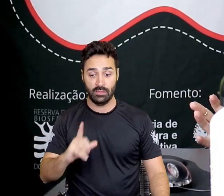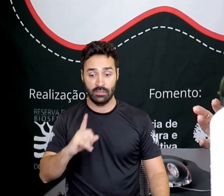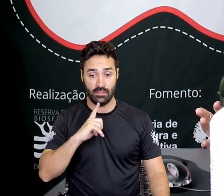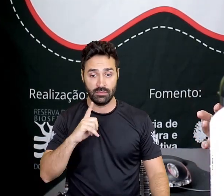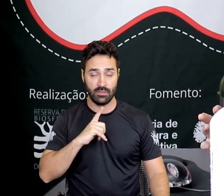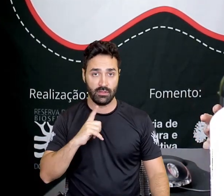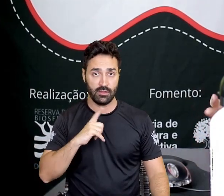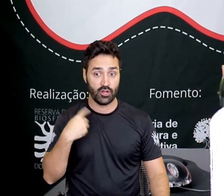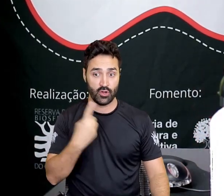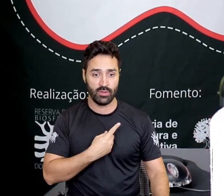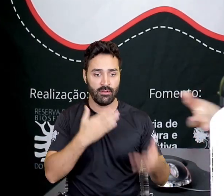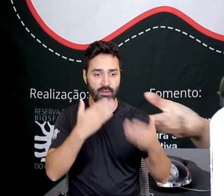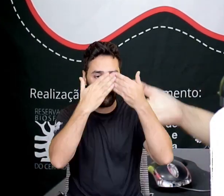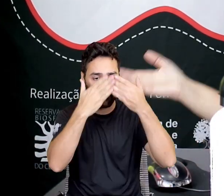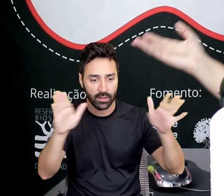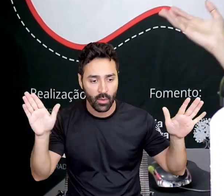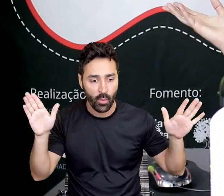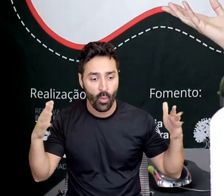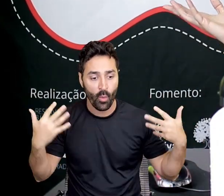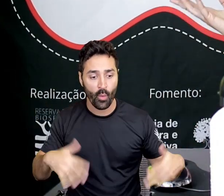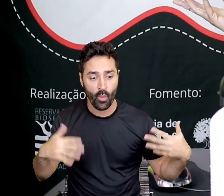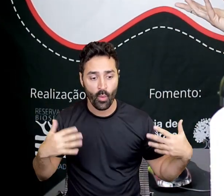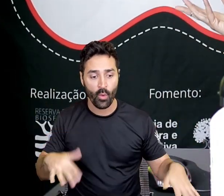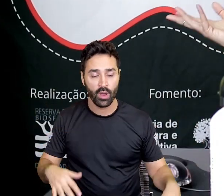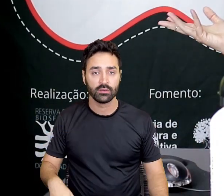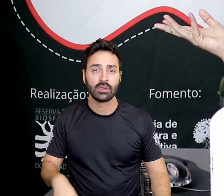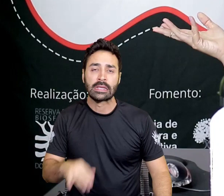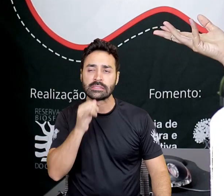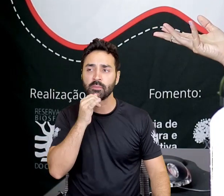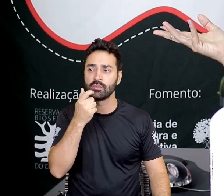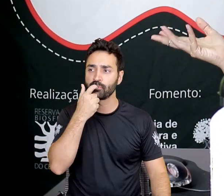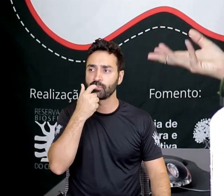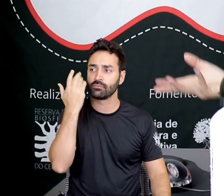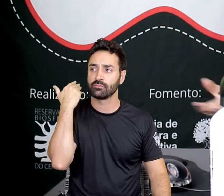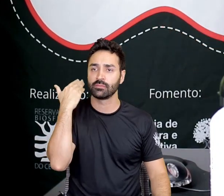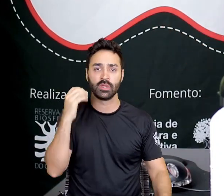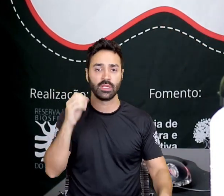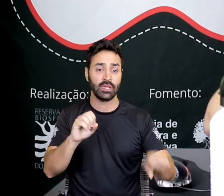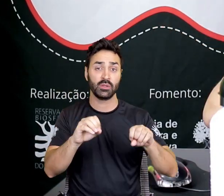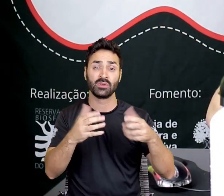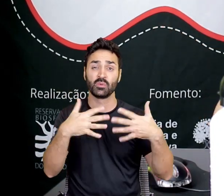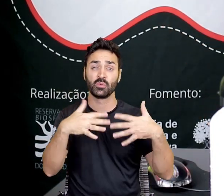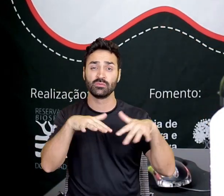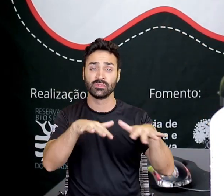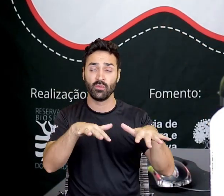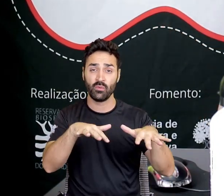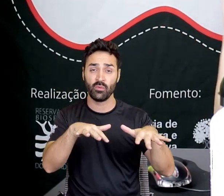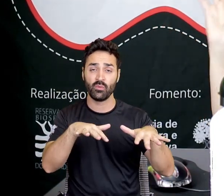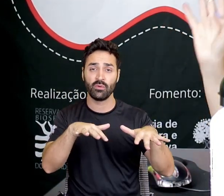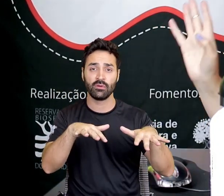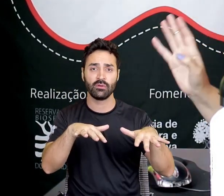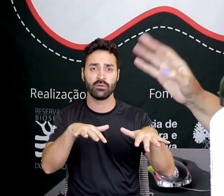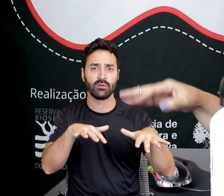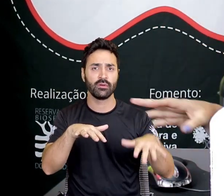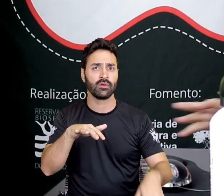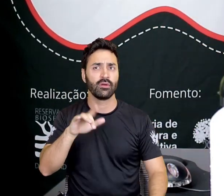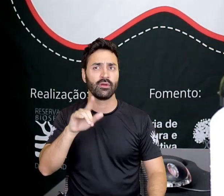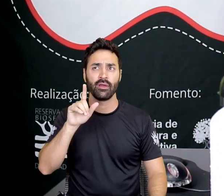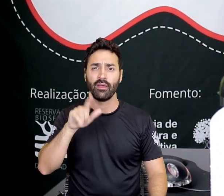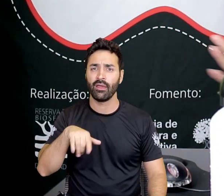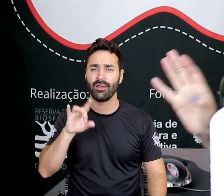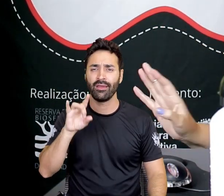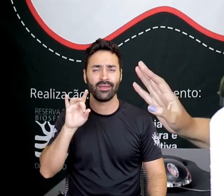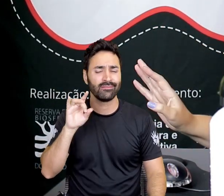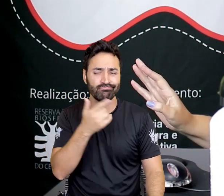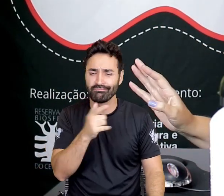nosso olhar, se a gente for parar para pensar, há pouquíssimo tempo atrás, a educação, inclusive, era algo assim, extremo, não